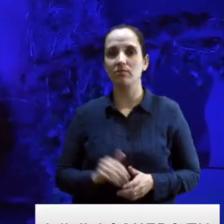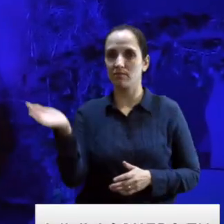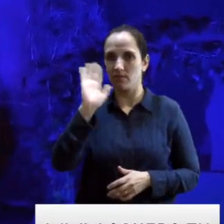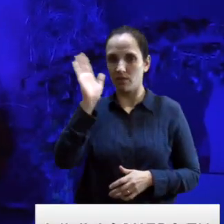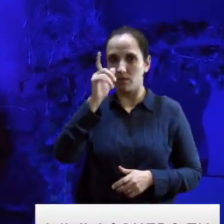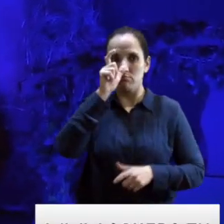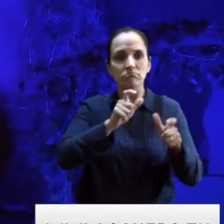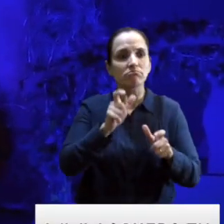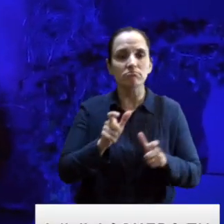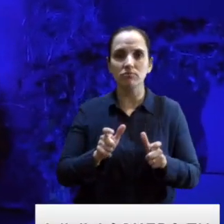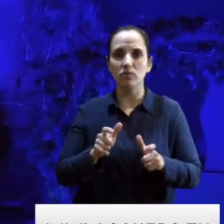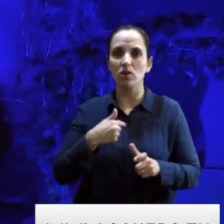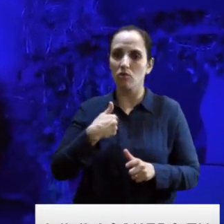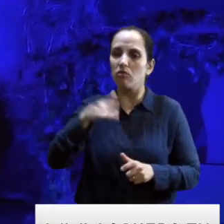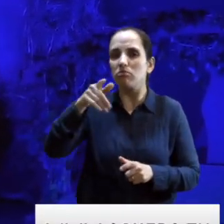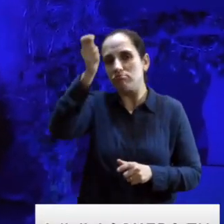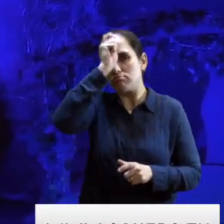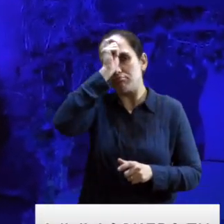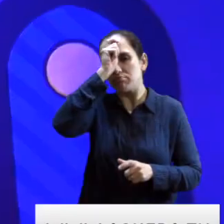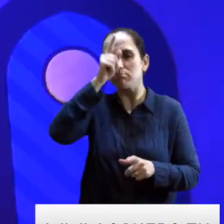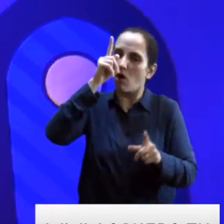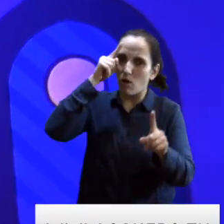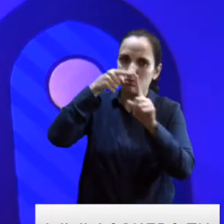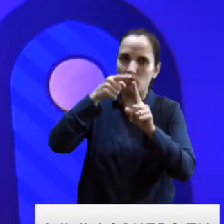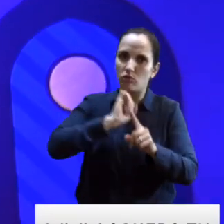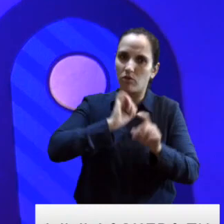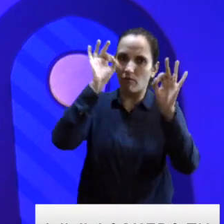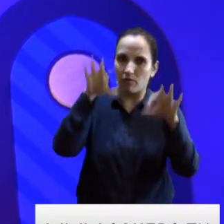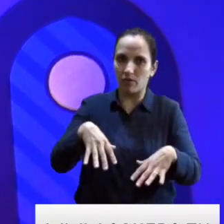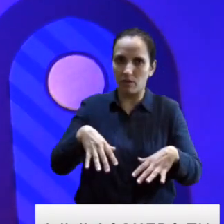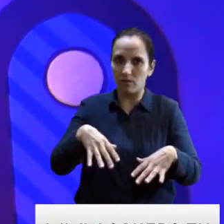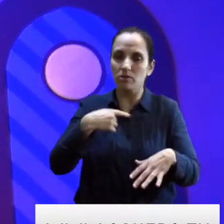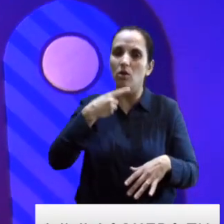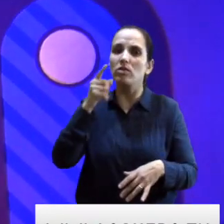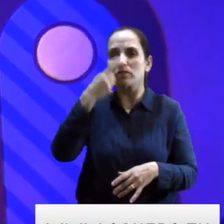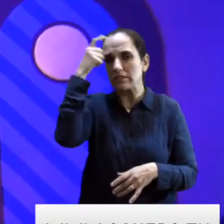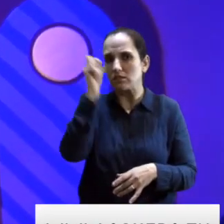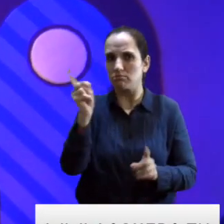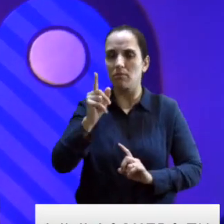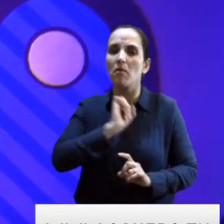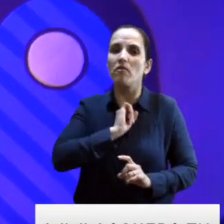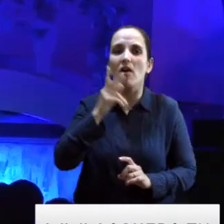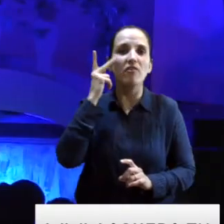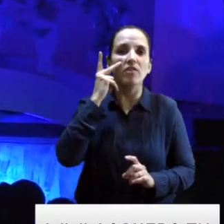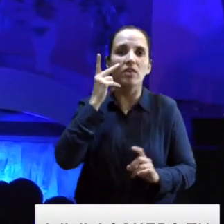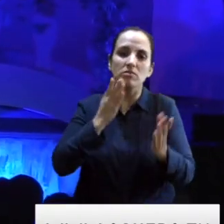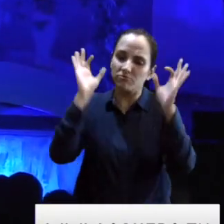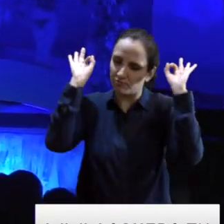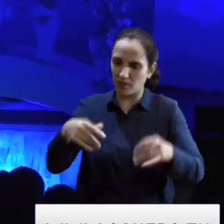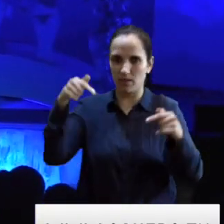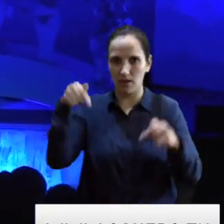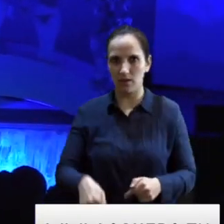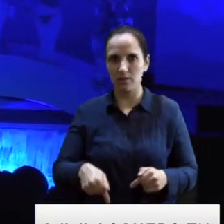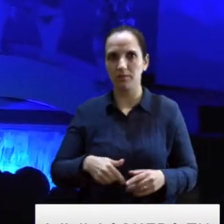Adeus, meu povo. Eu vou cumprir minha sina. Não trairei de novo. Minha vida aqui termina.